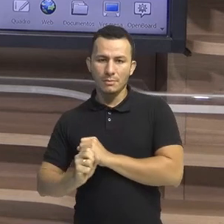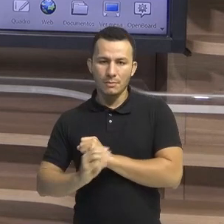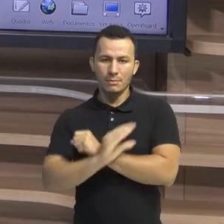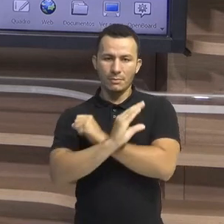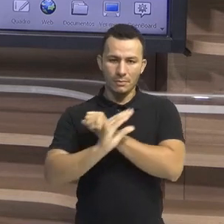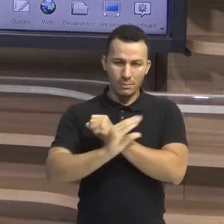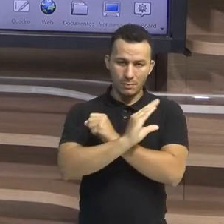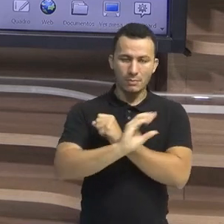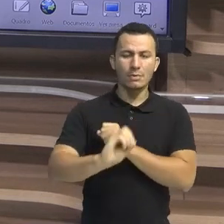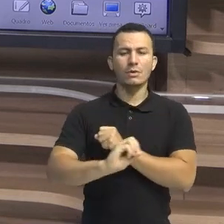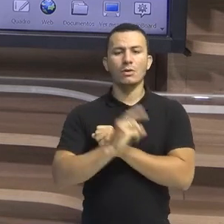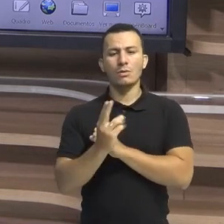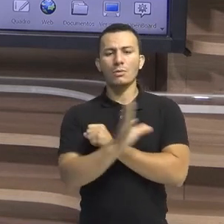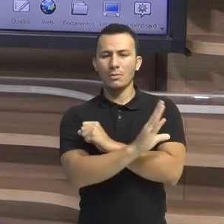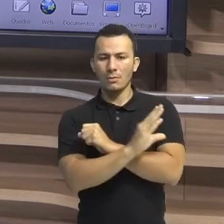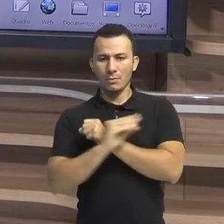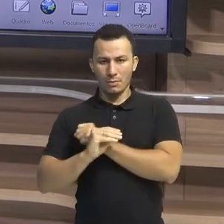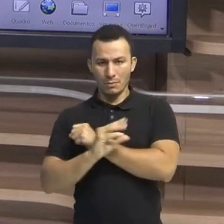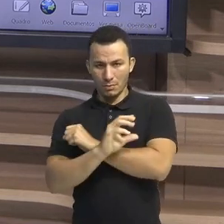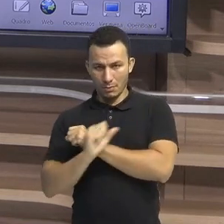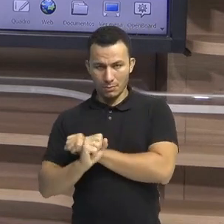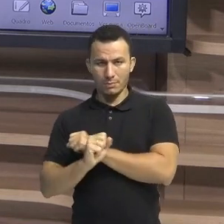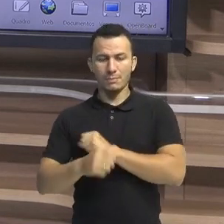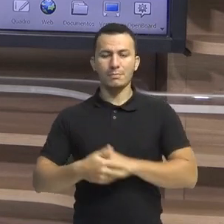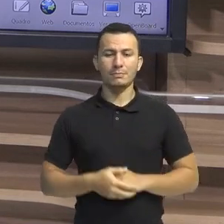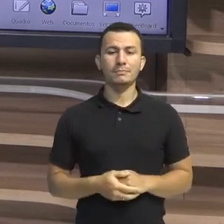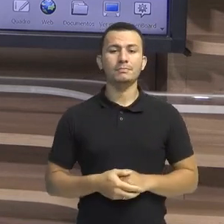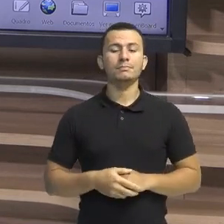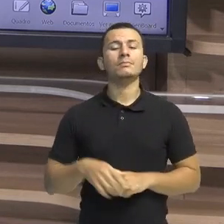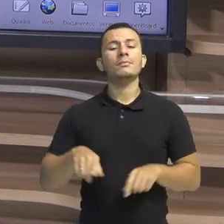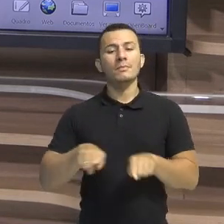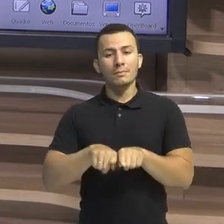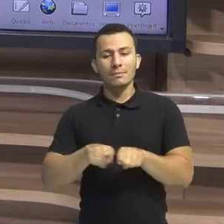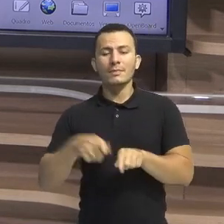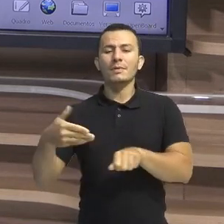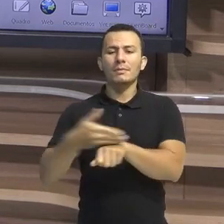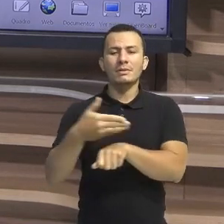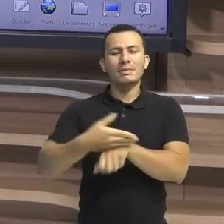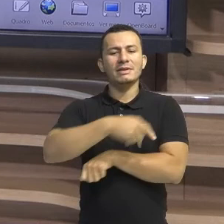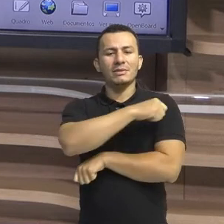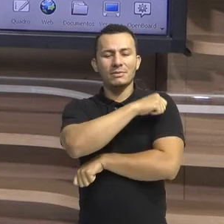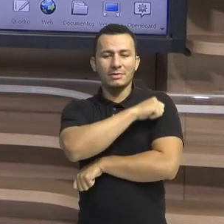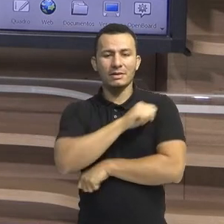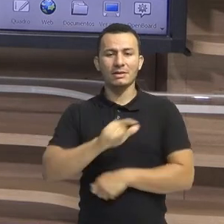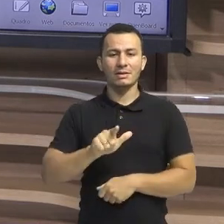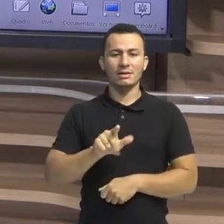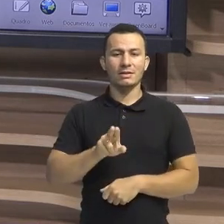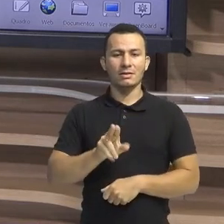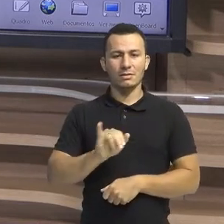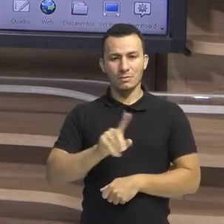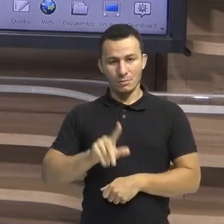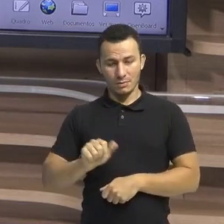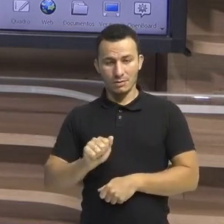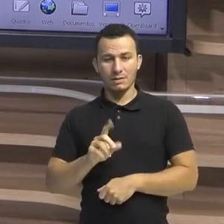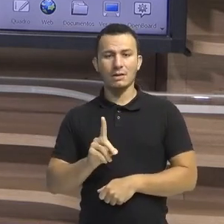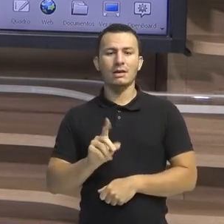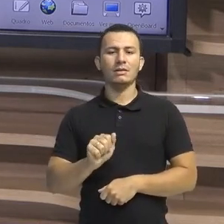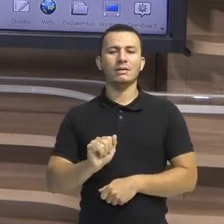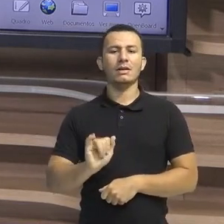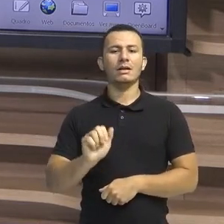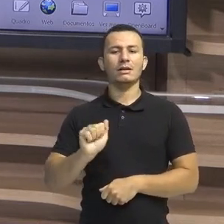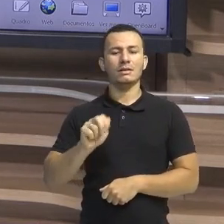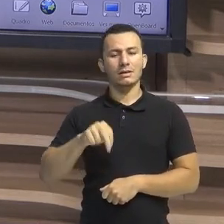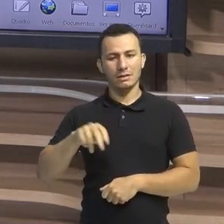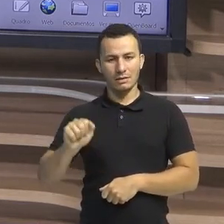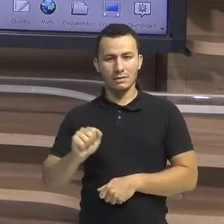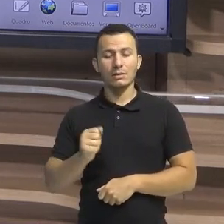a alternativa correta, certo? Então, nós temos aqui a participação da Luísa Dayana, que ela está afirmando que a questão 3